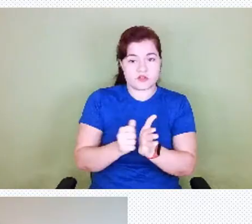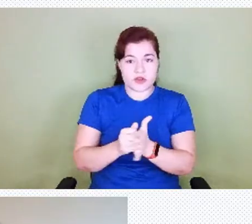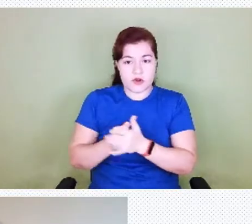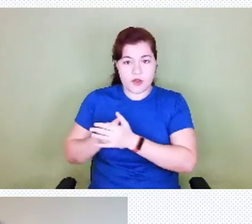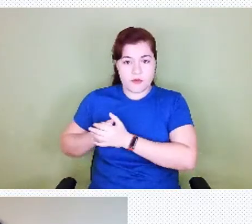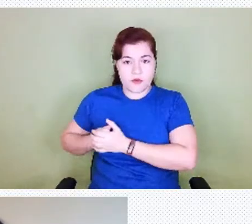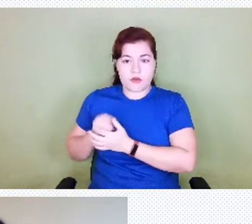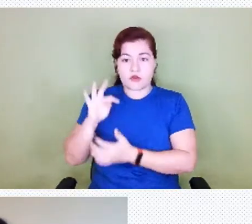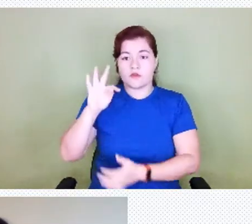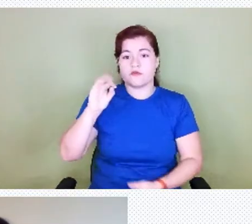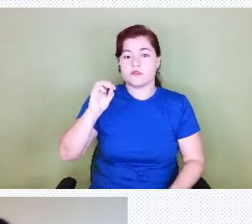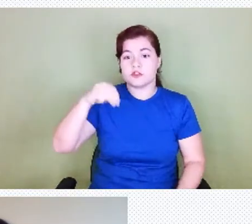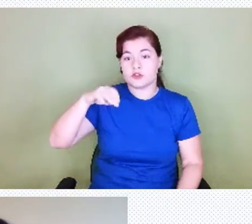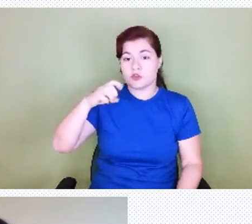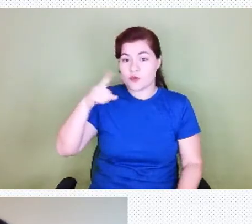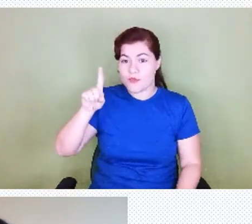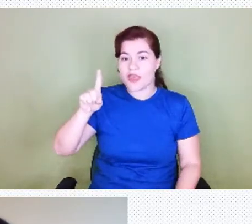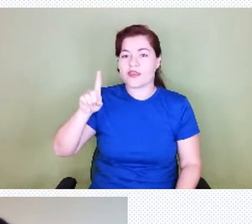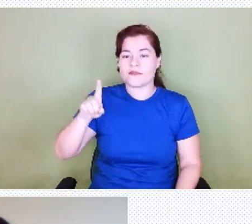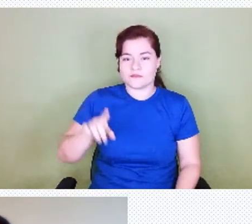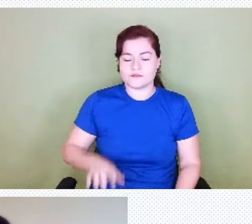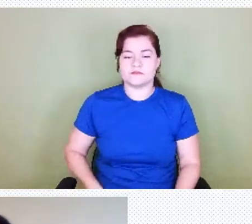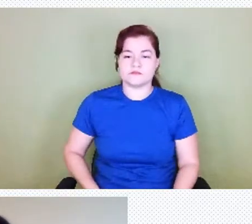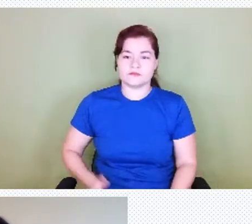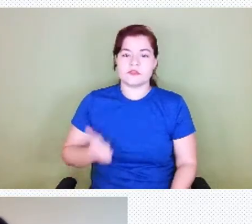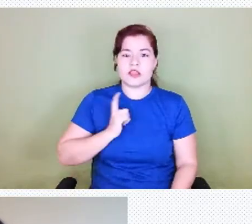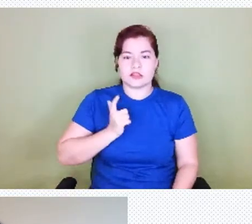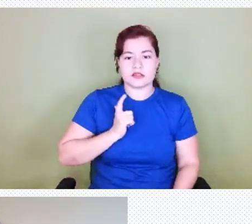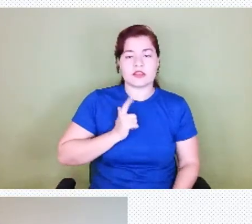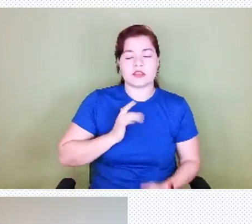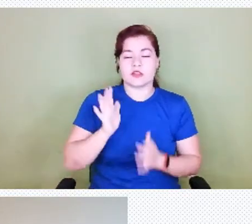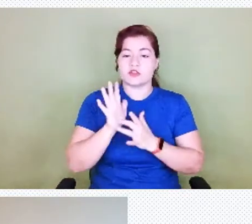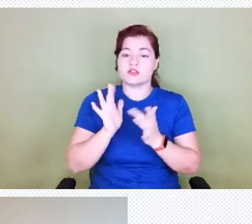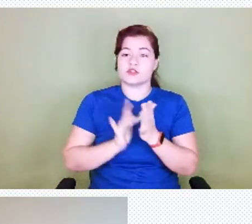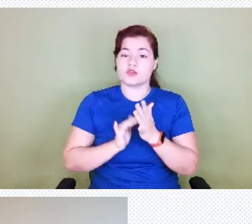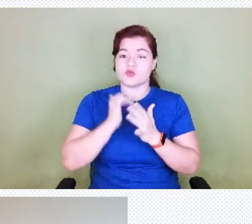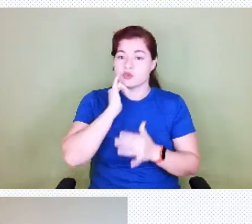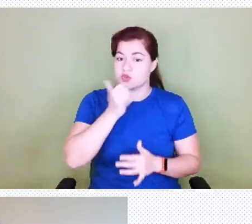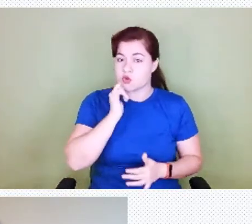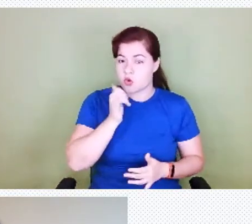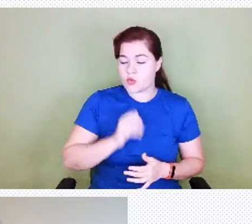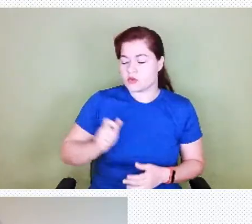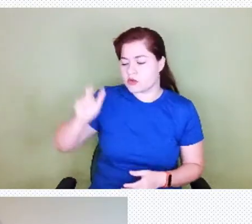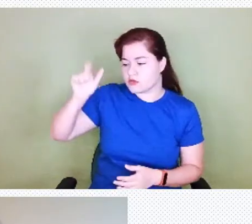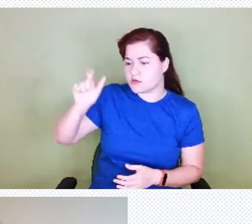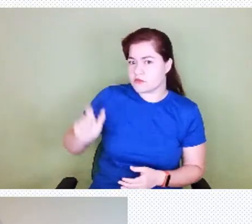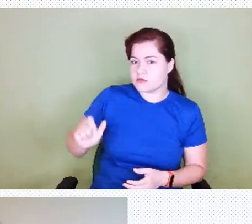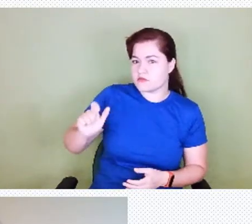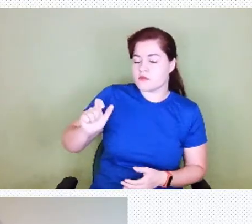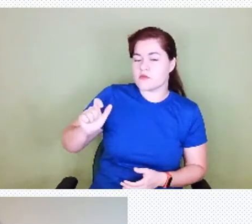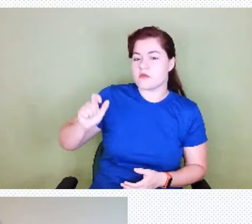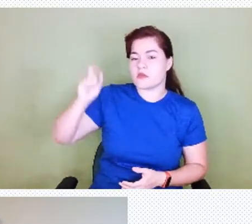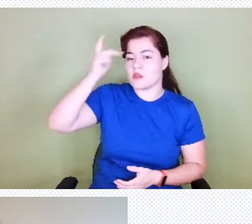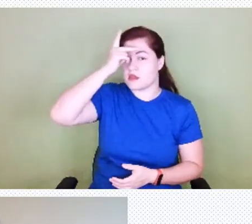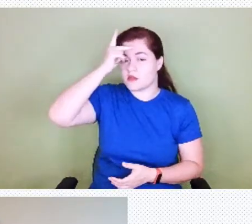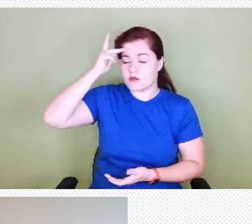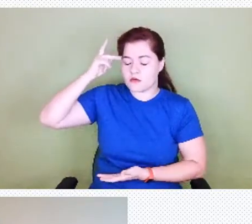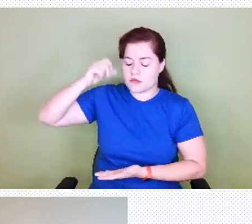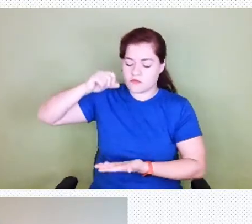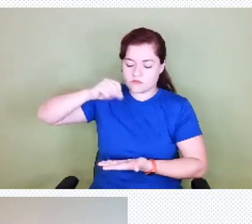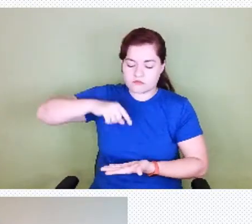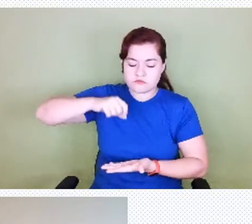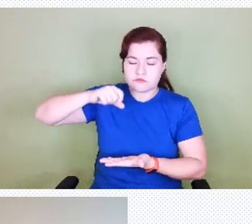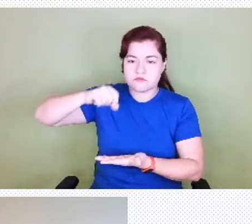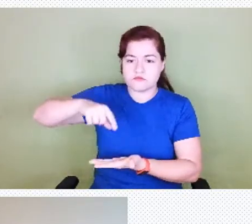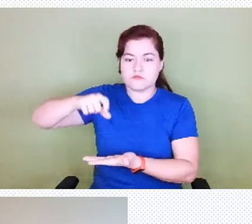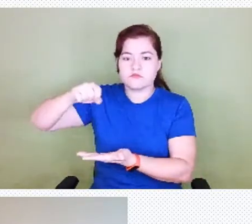parábola, Jesus conta que um semeador saiu a semear e deixou